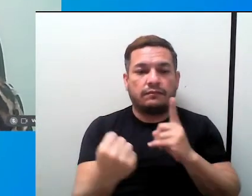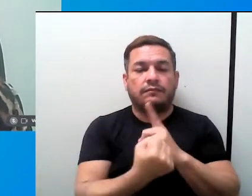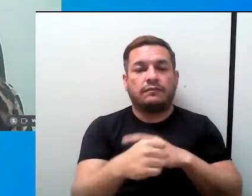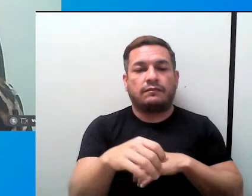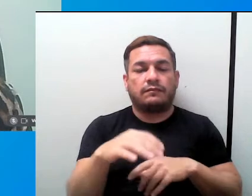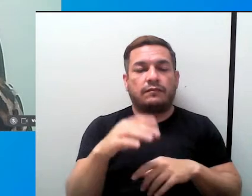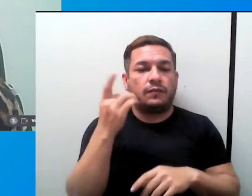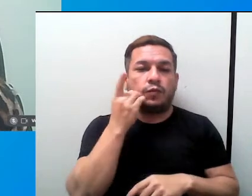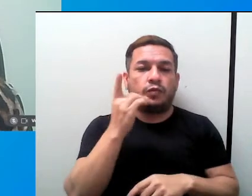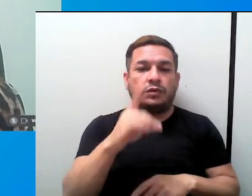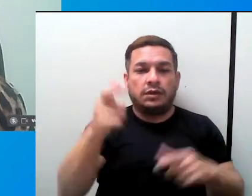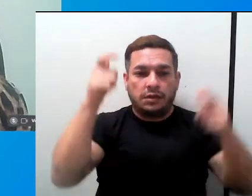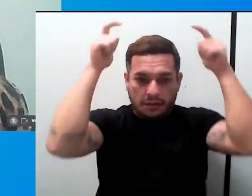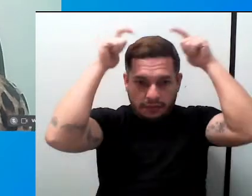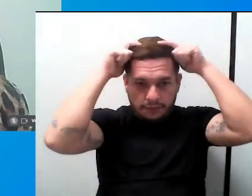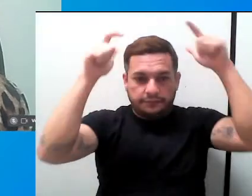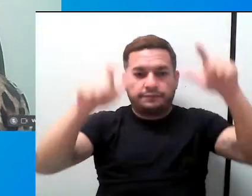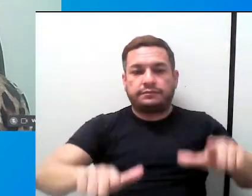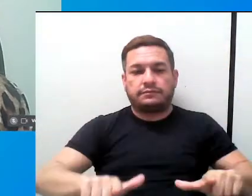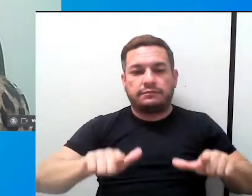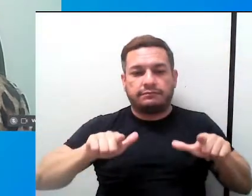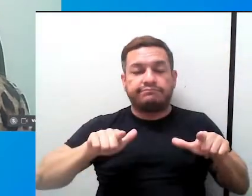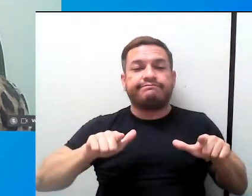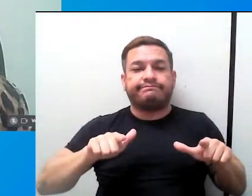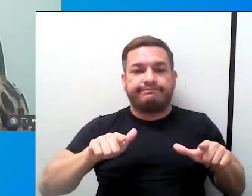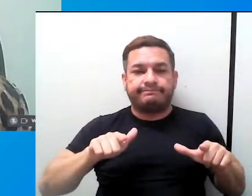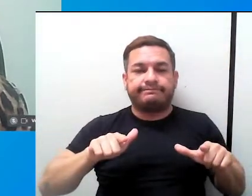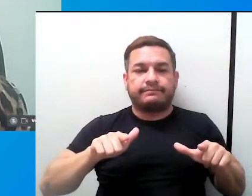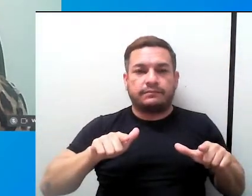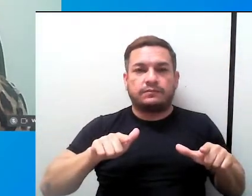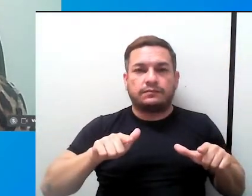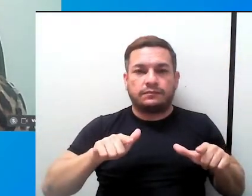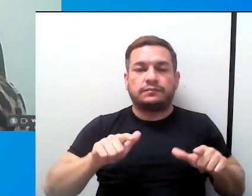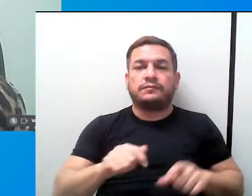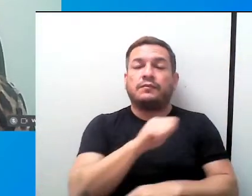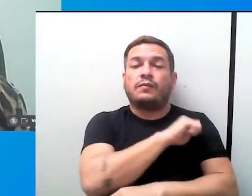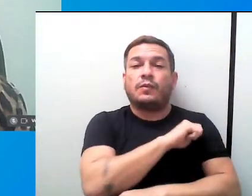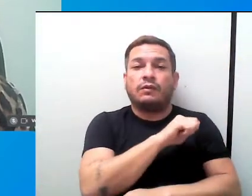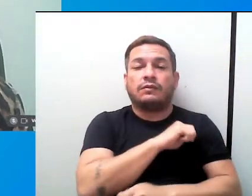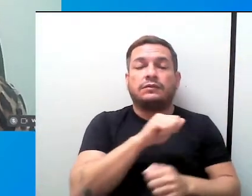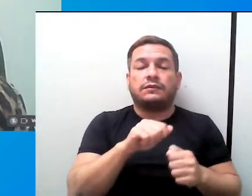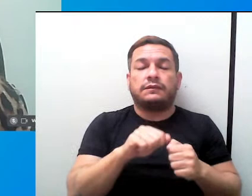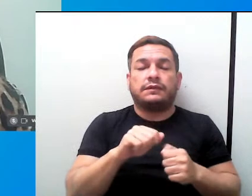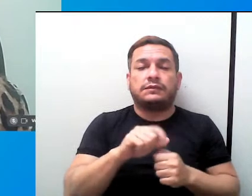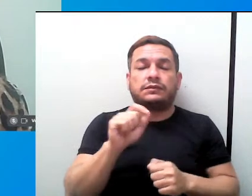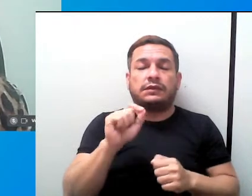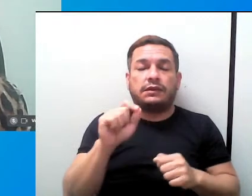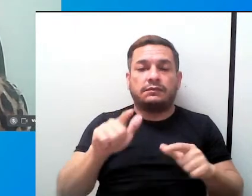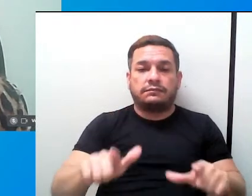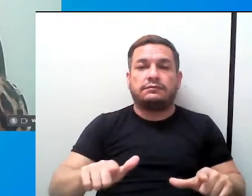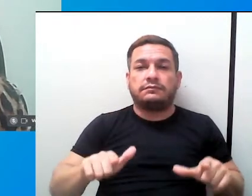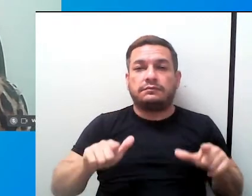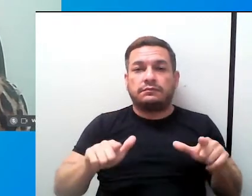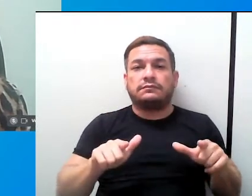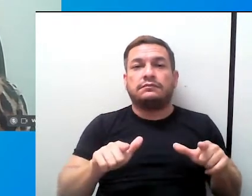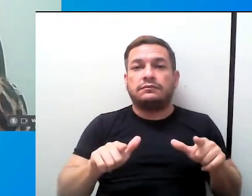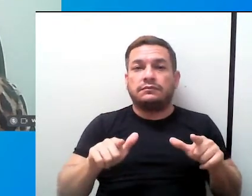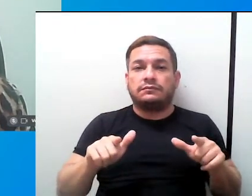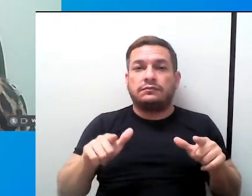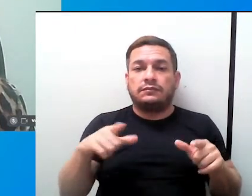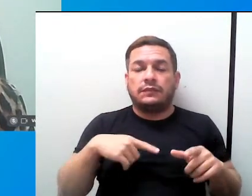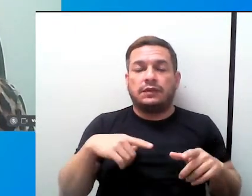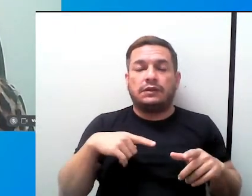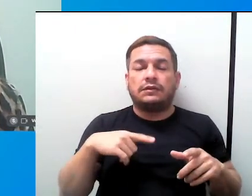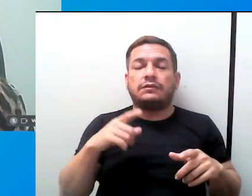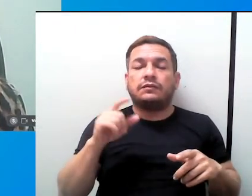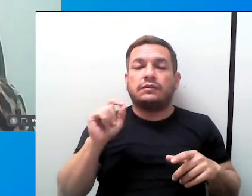grau, né? Então, quando o aluno faz a outorga de grau e ele recebe o diploma dele,